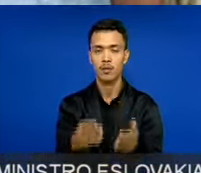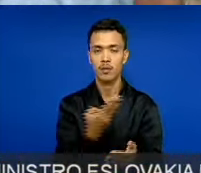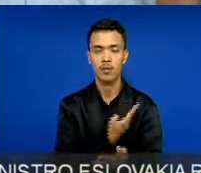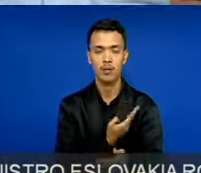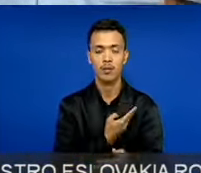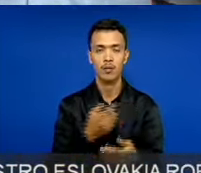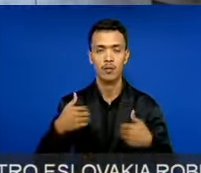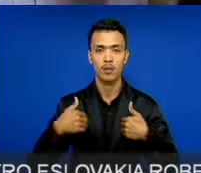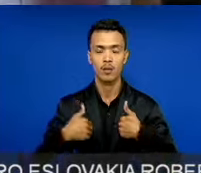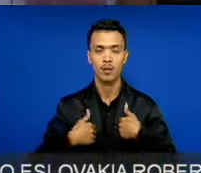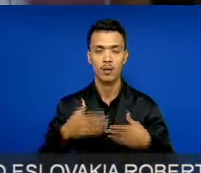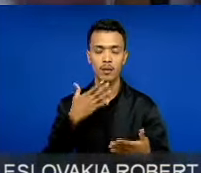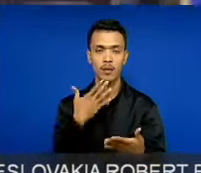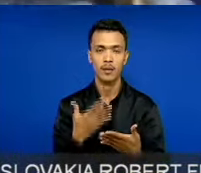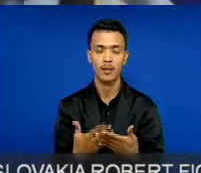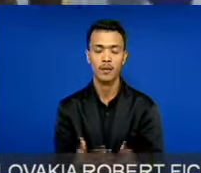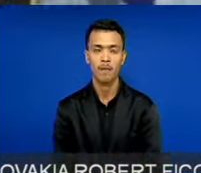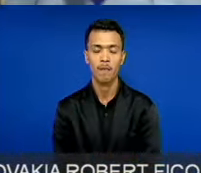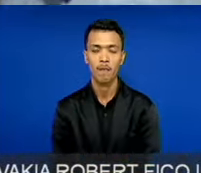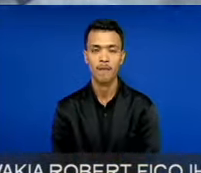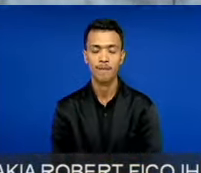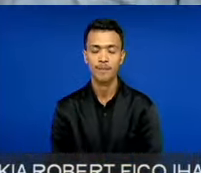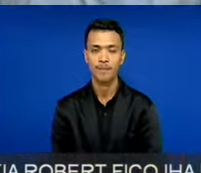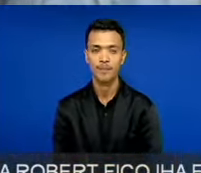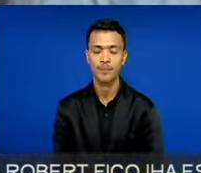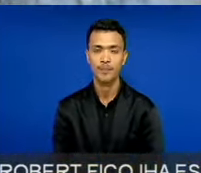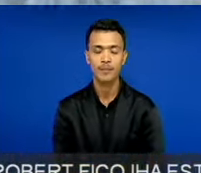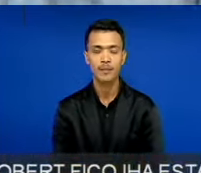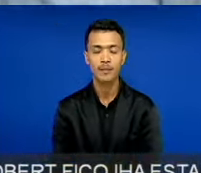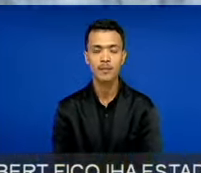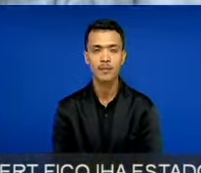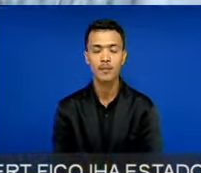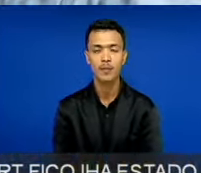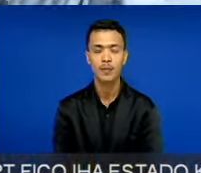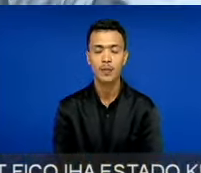potência fiscal de bem estável. Jaime Pires, Alexandre dos Santos, ba RTTL.